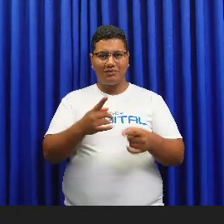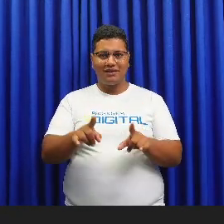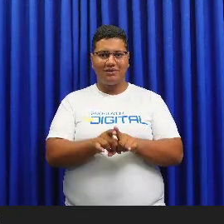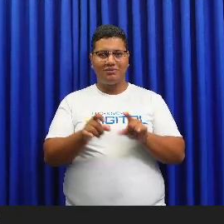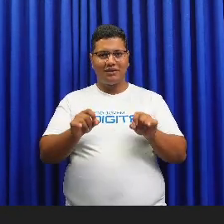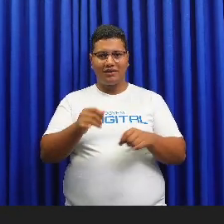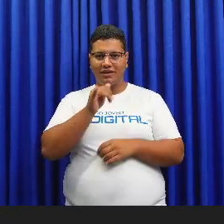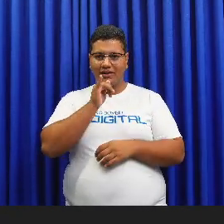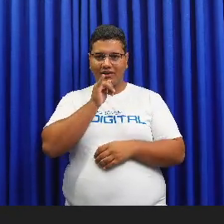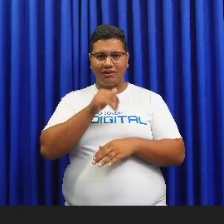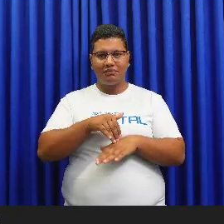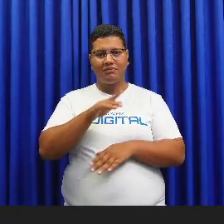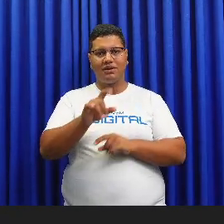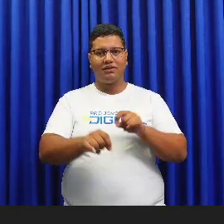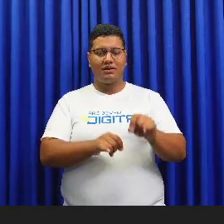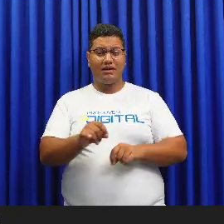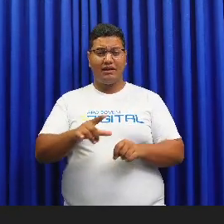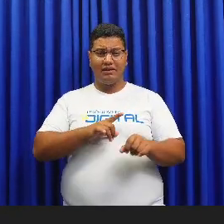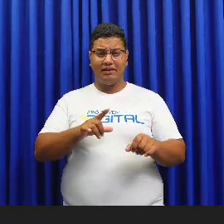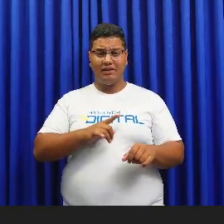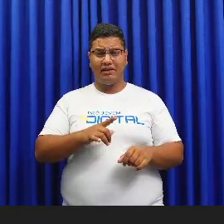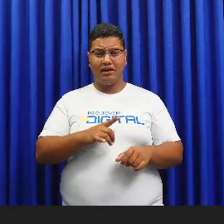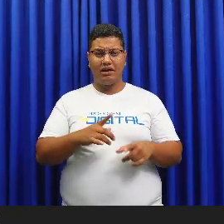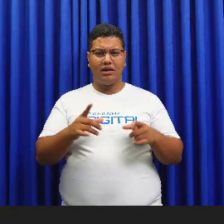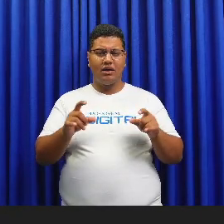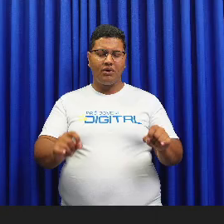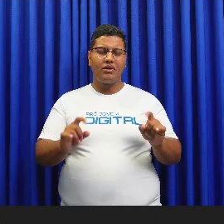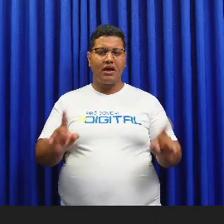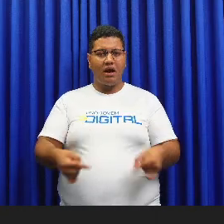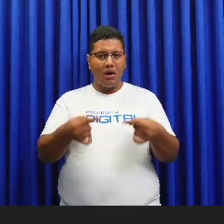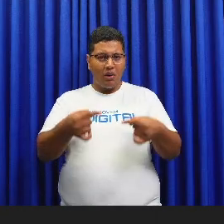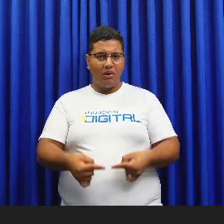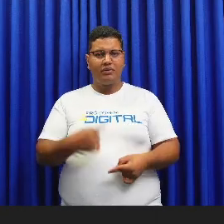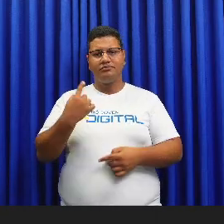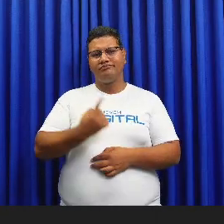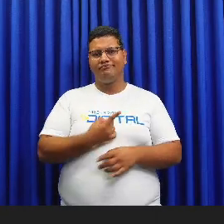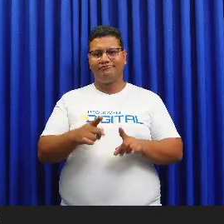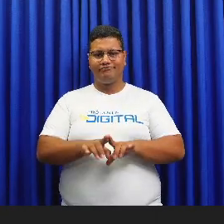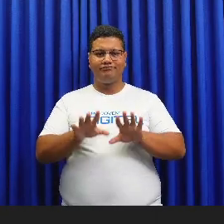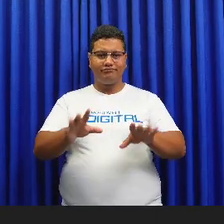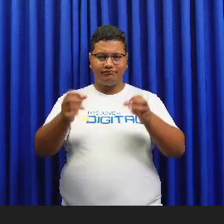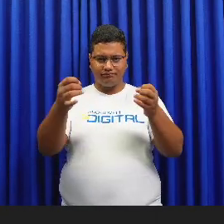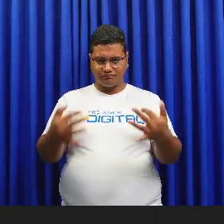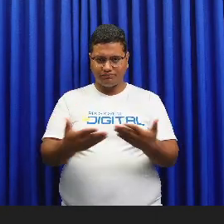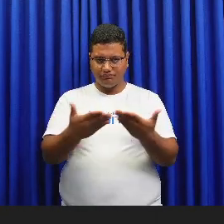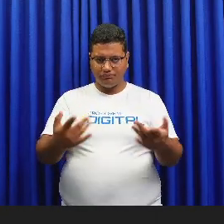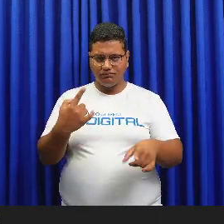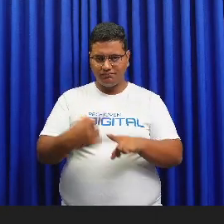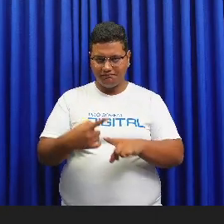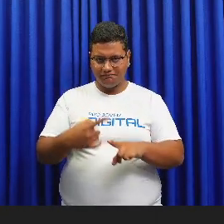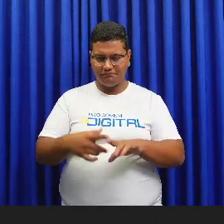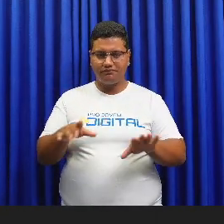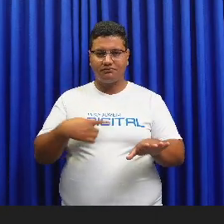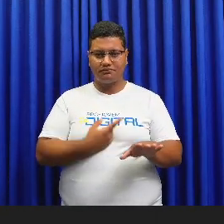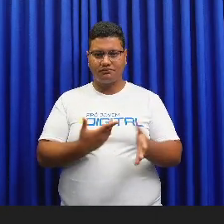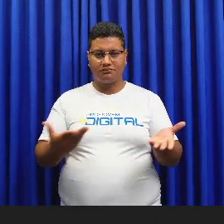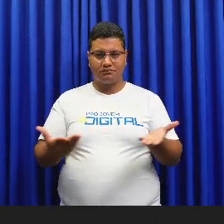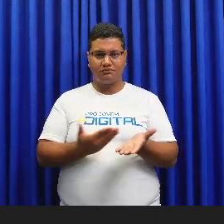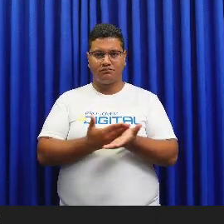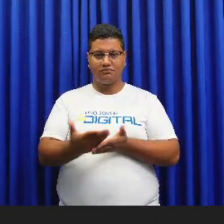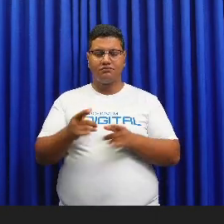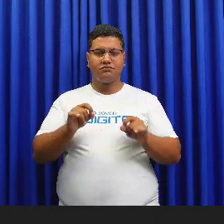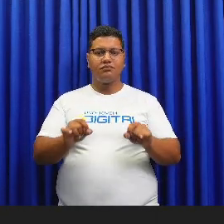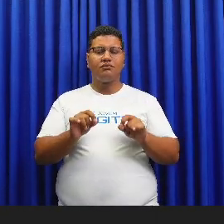um dos que mais sofreu com a concorrência, tá? E eu vou já explicar o porquê. Nós vamos começar por este